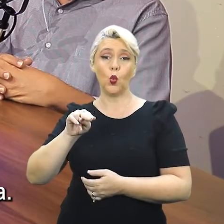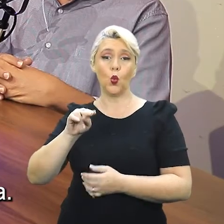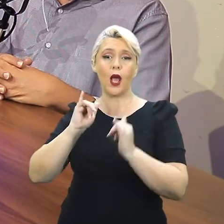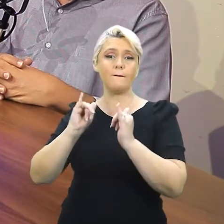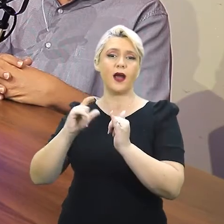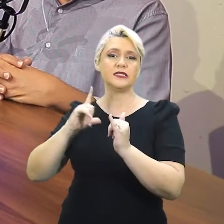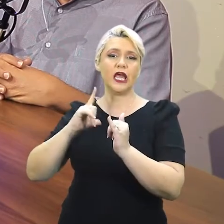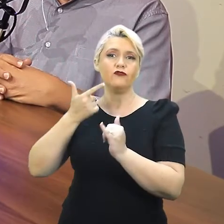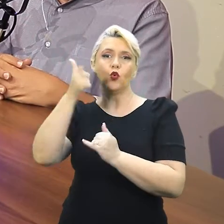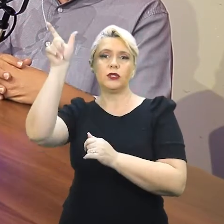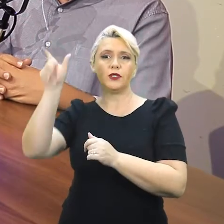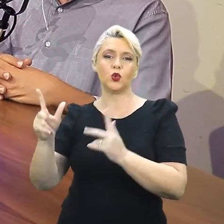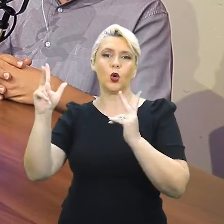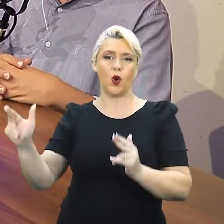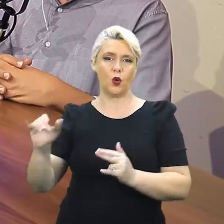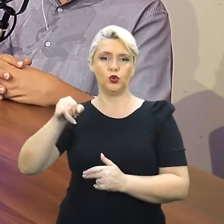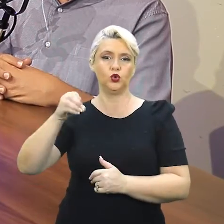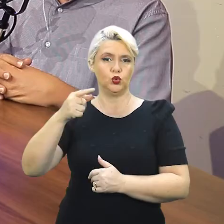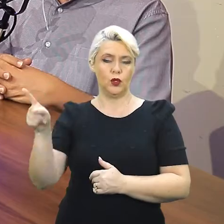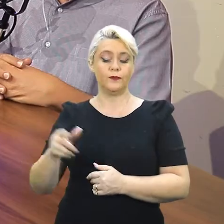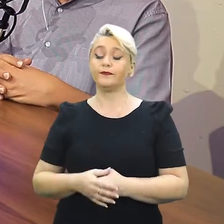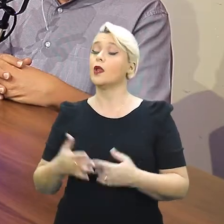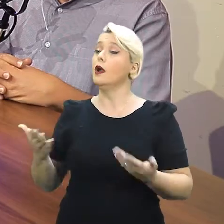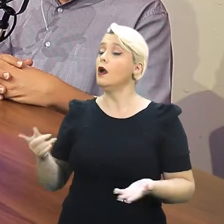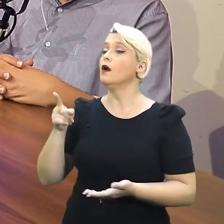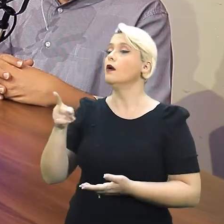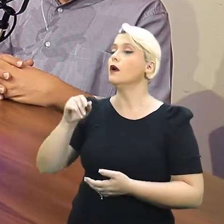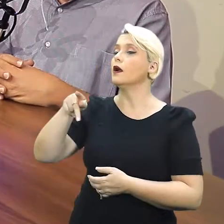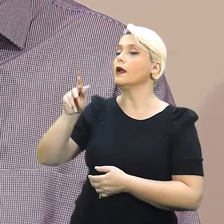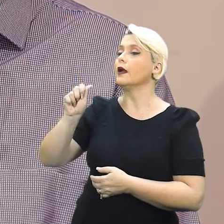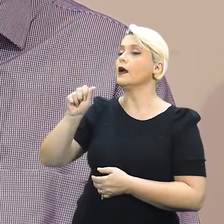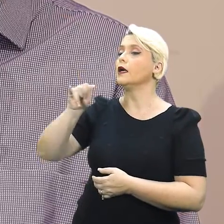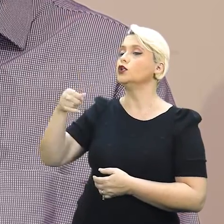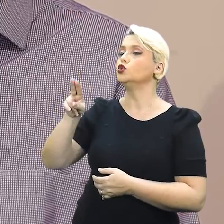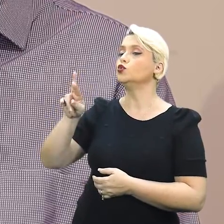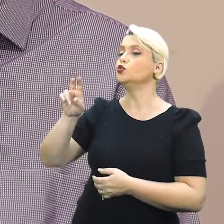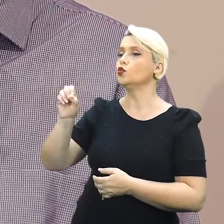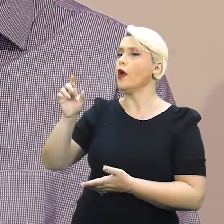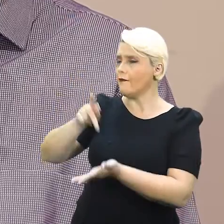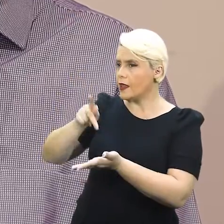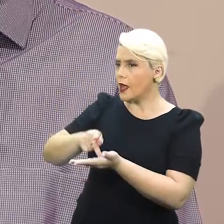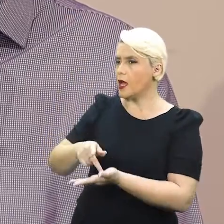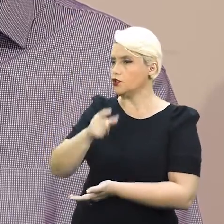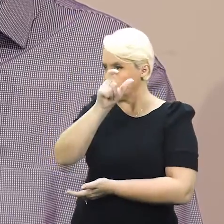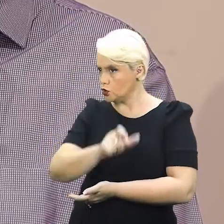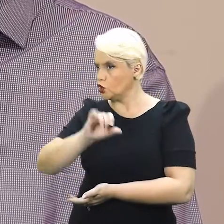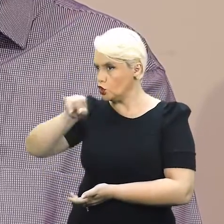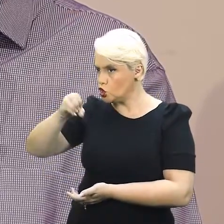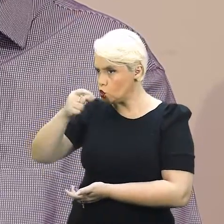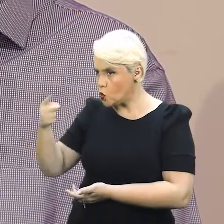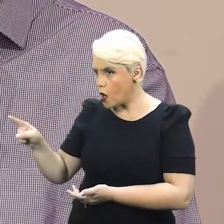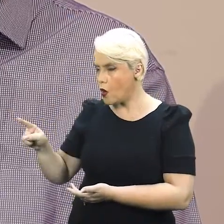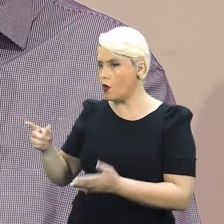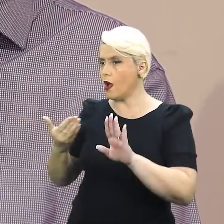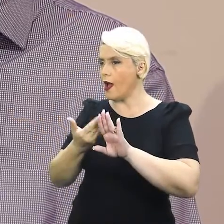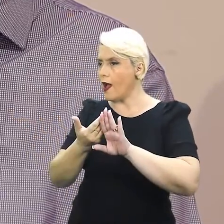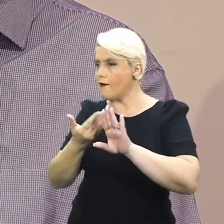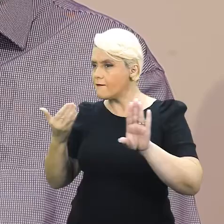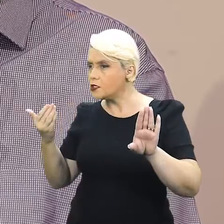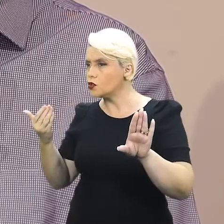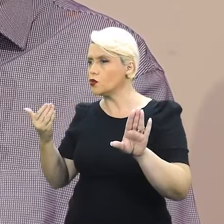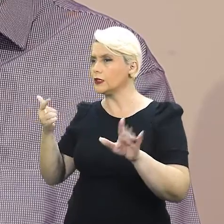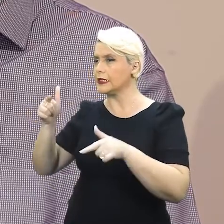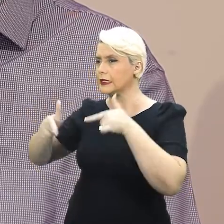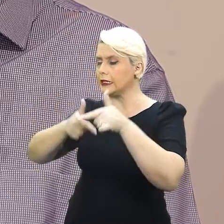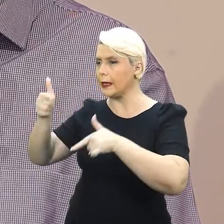João Saldanha. Ô Cajuru, é verdade que o Saldanha se afastou da seleção